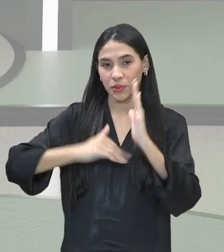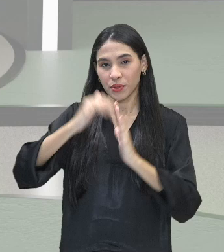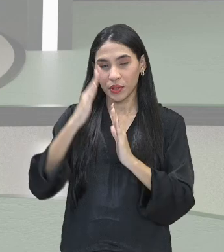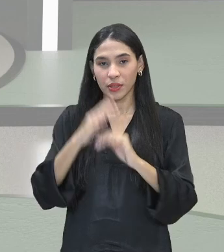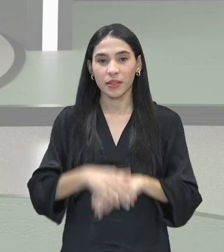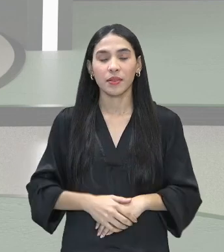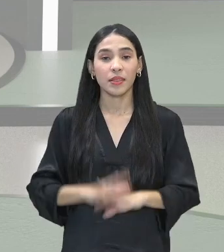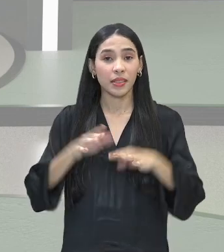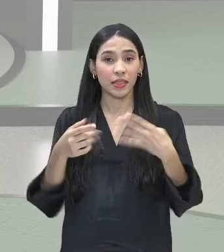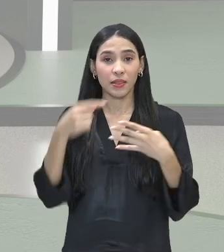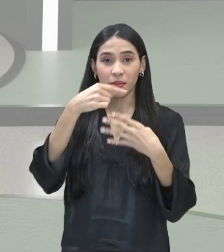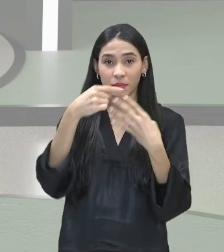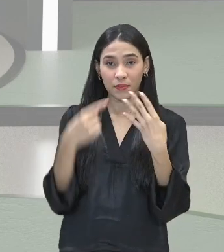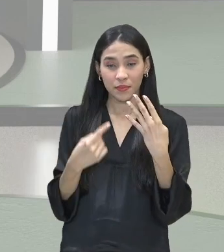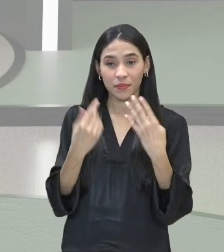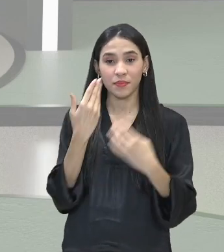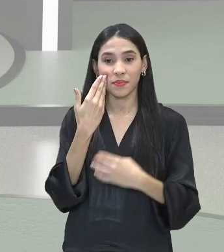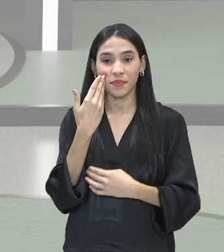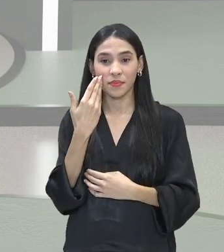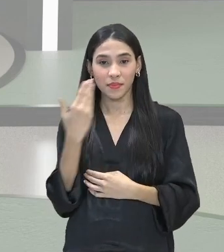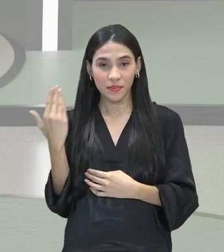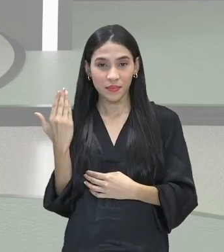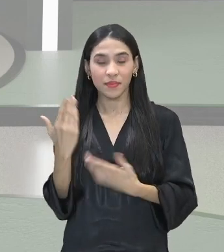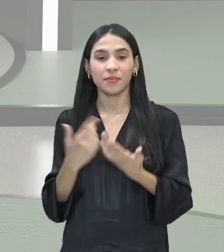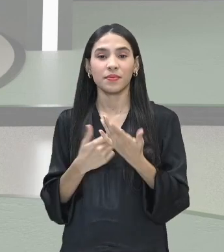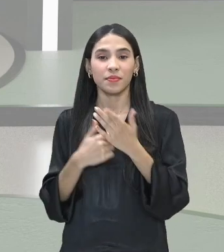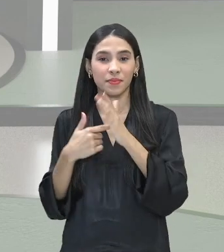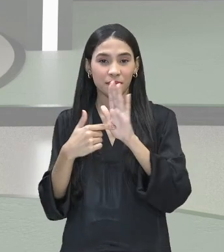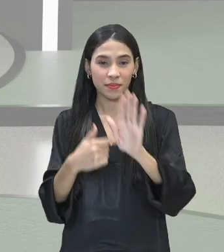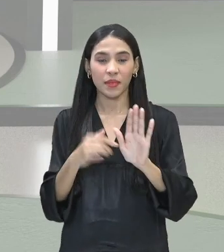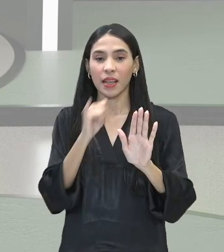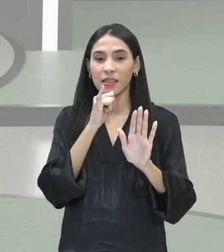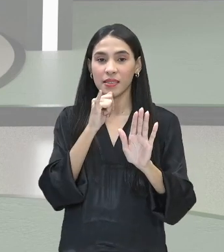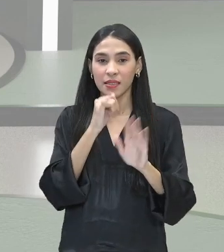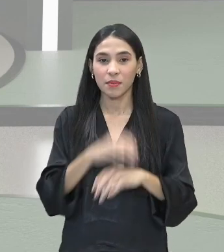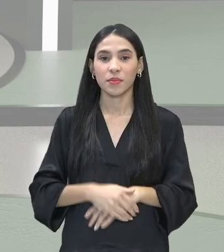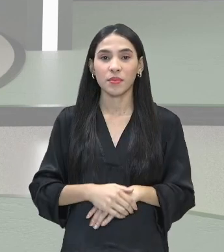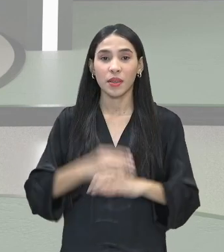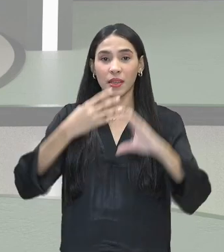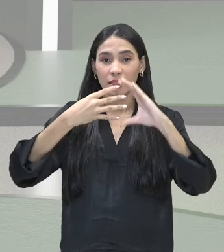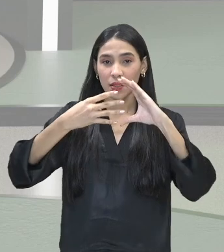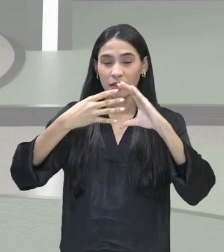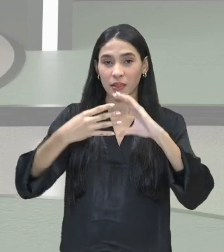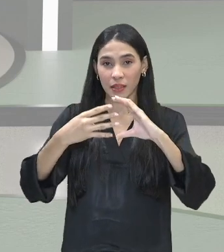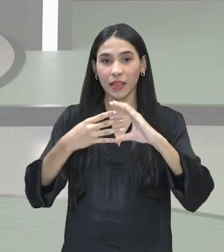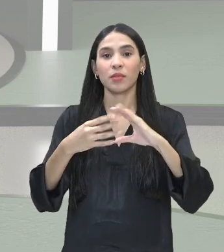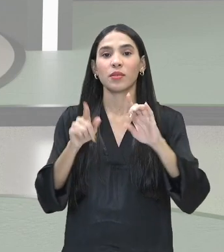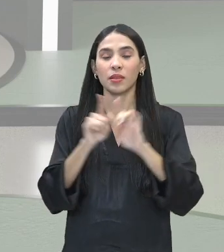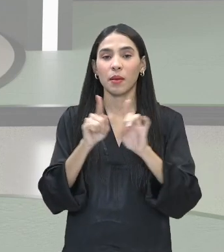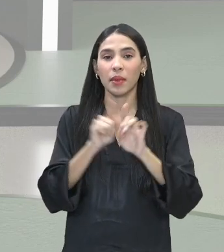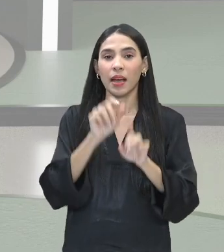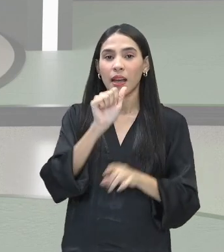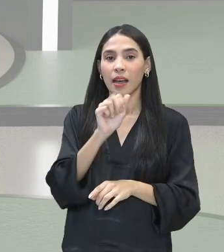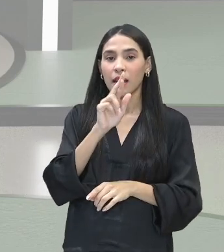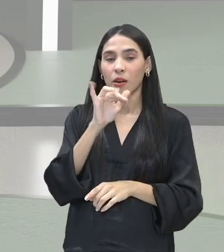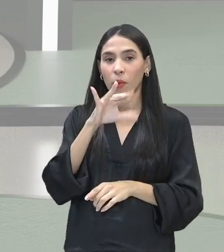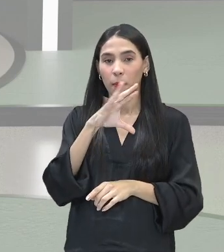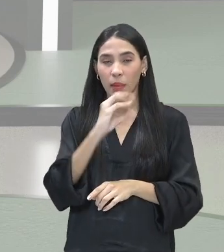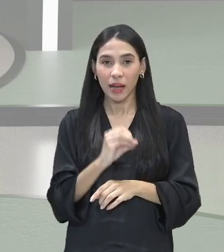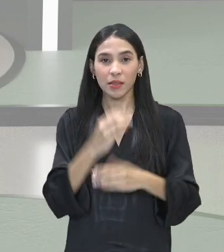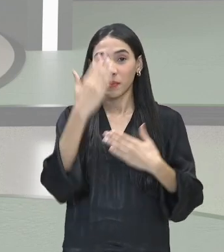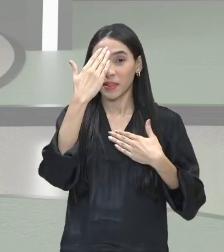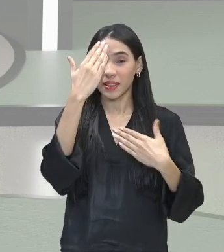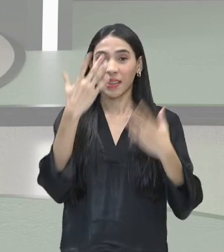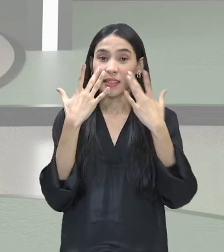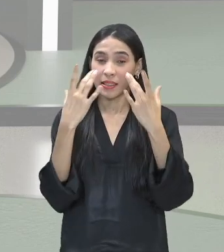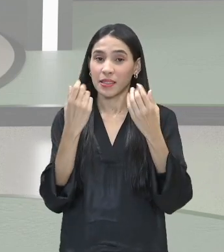Então, esses são os compostos, né, como eu trouxe como exemplo para vocês, de hidrocarbonetos aromáticos. Muito obrigada pela